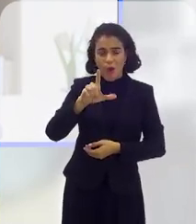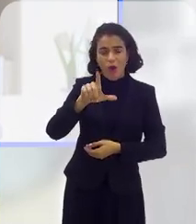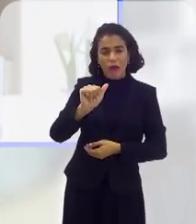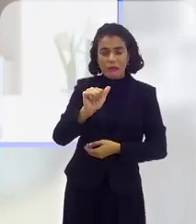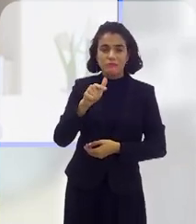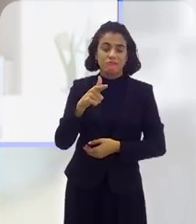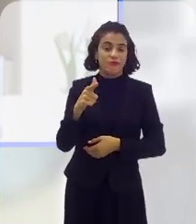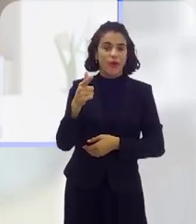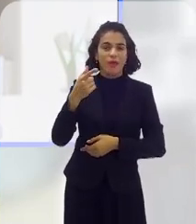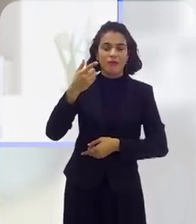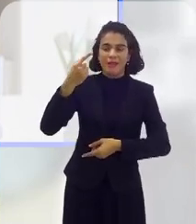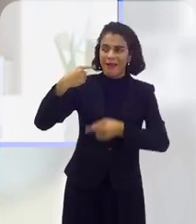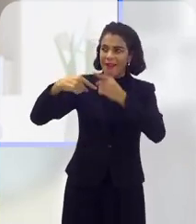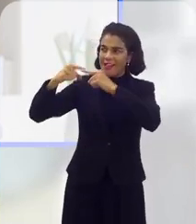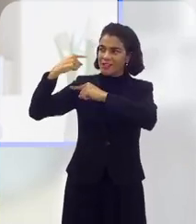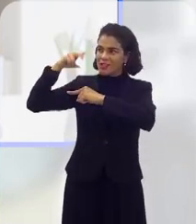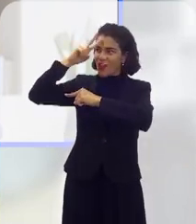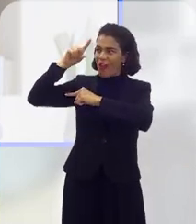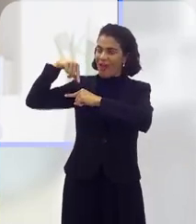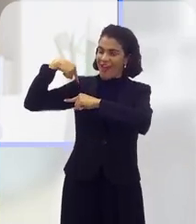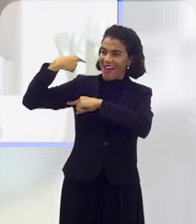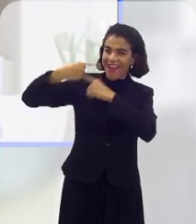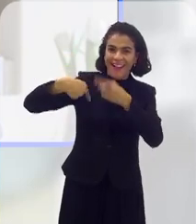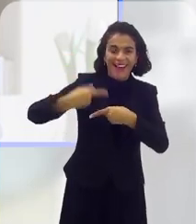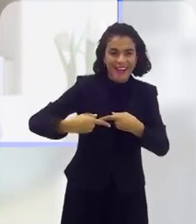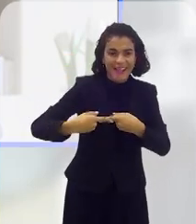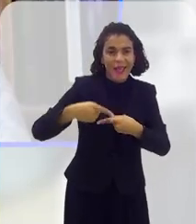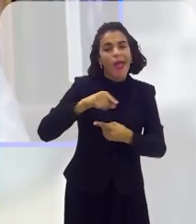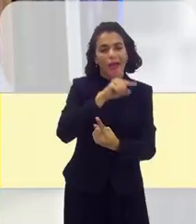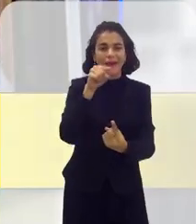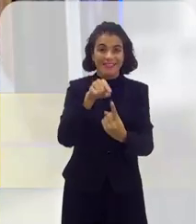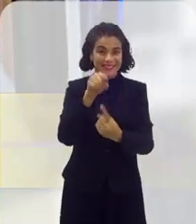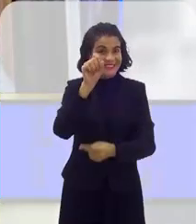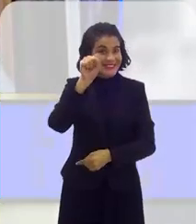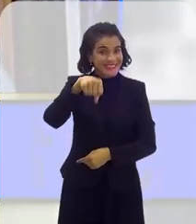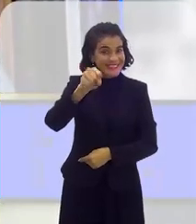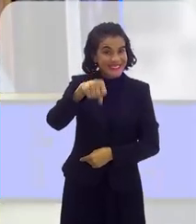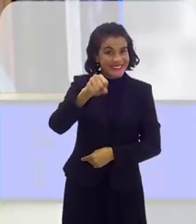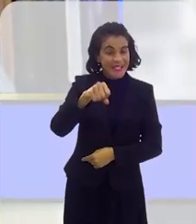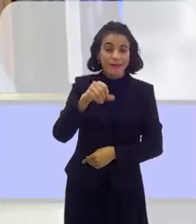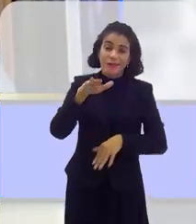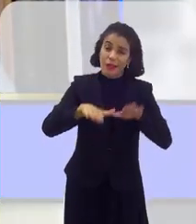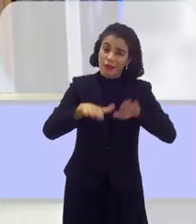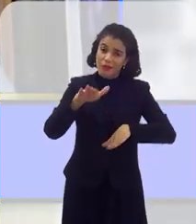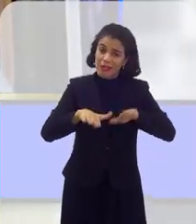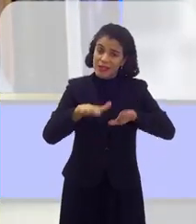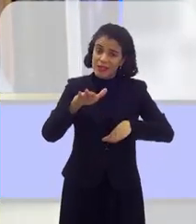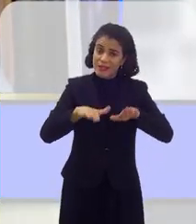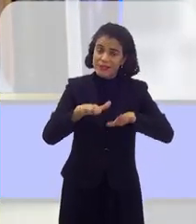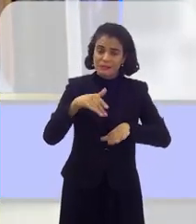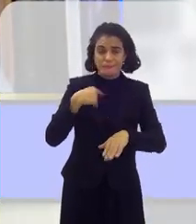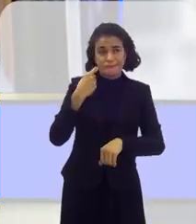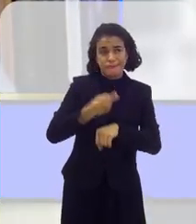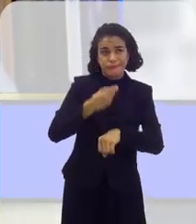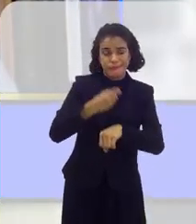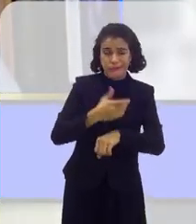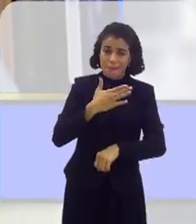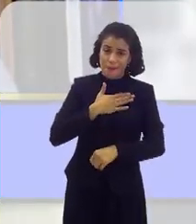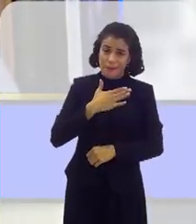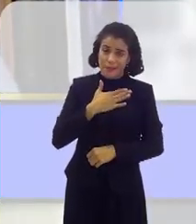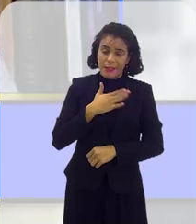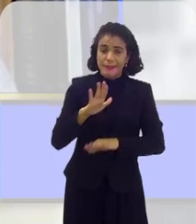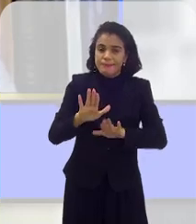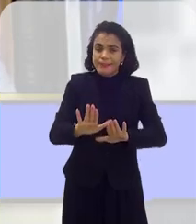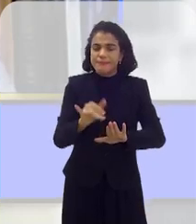nosso país em si, das cidades do Brasil como um todo? É, a intenção é essa. Eu não sei, que talvez seja uma ignorância